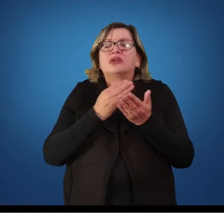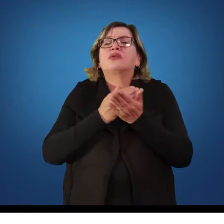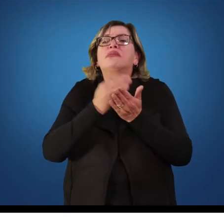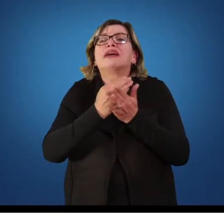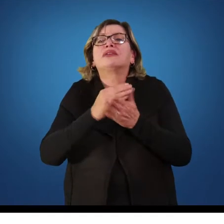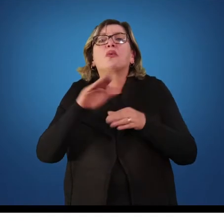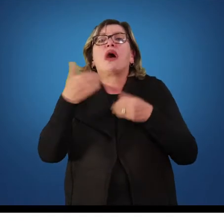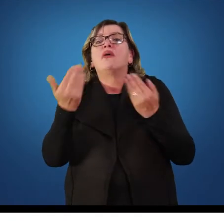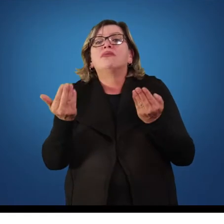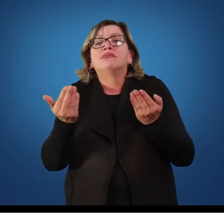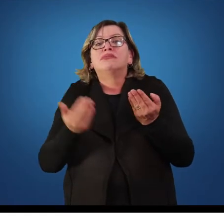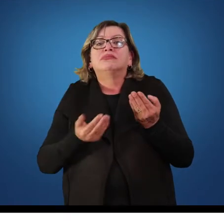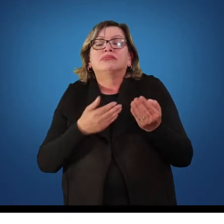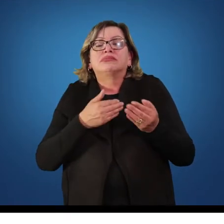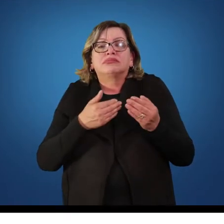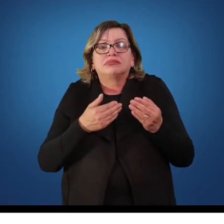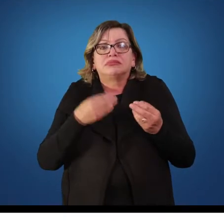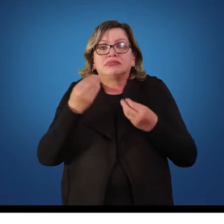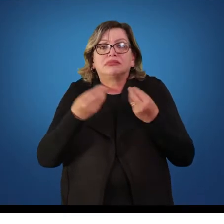sai primeiro